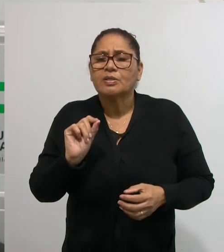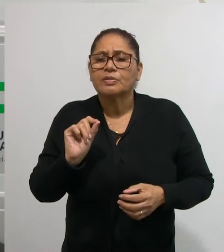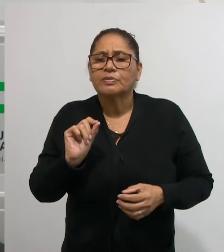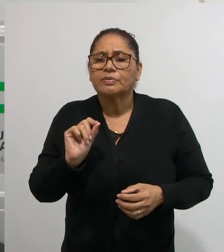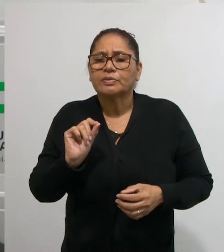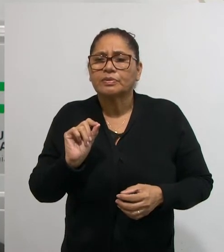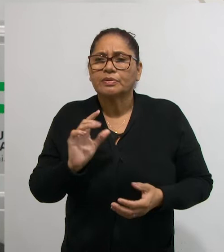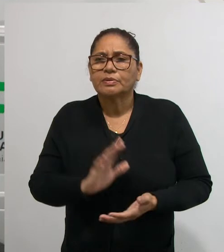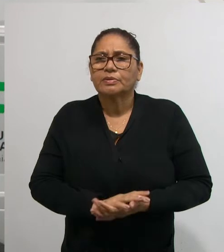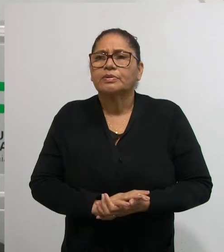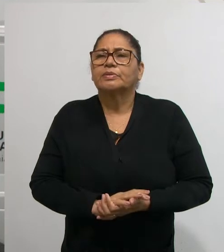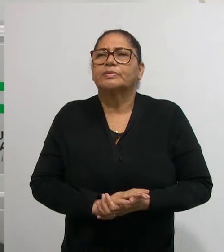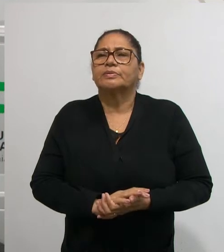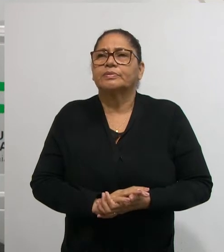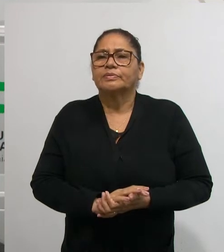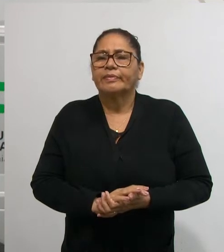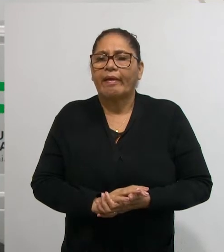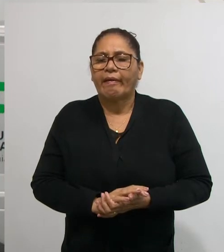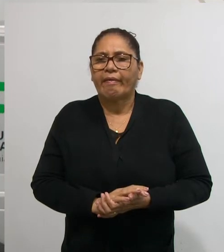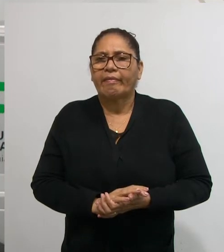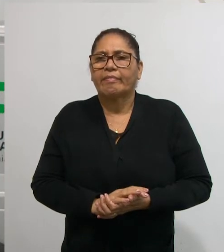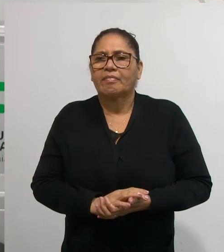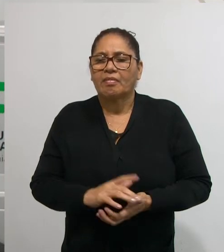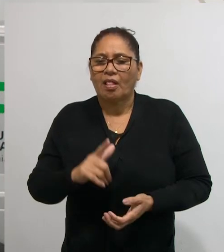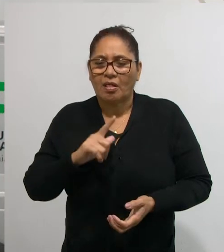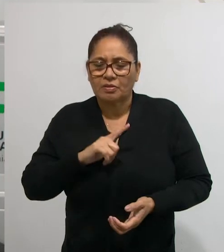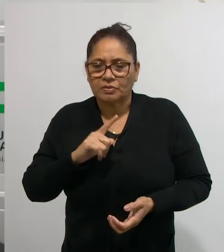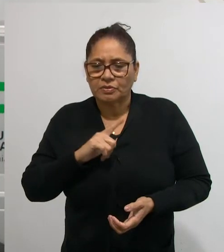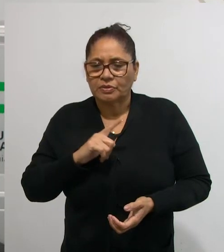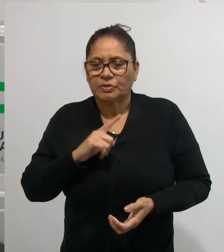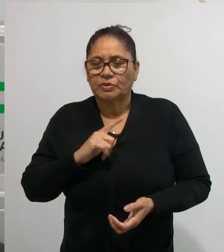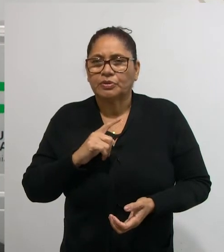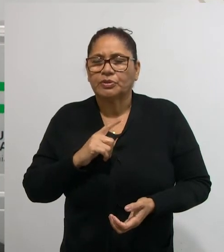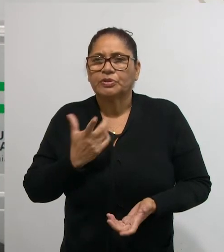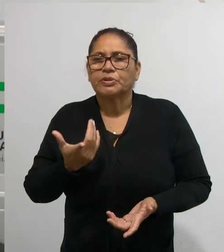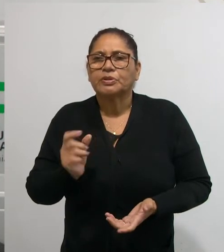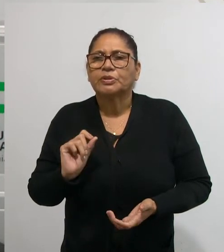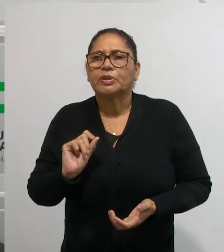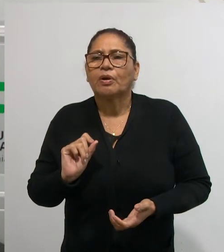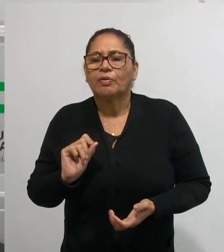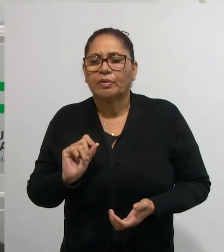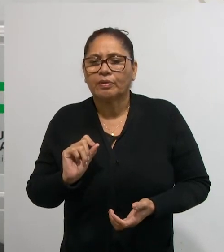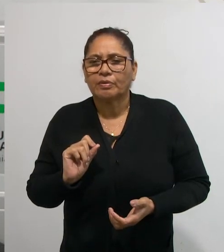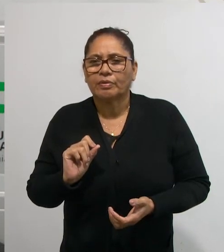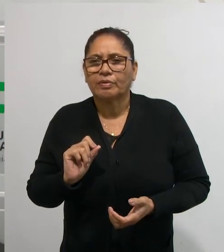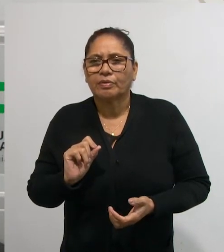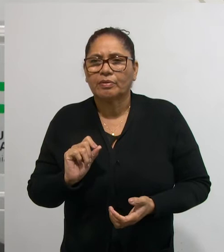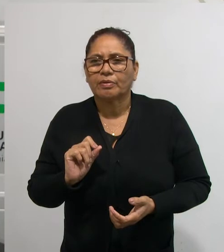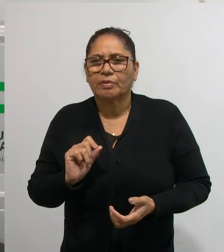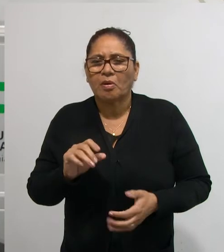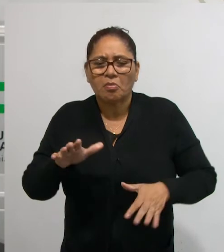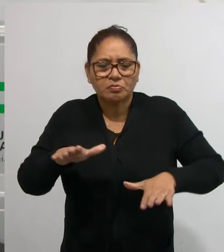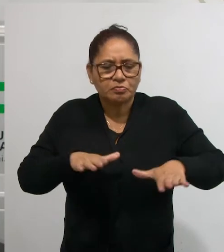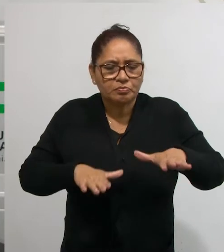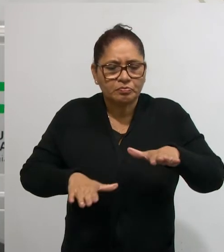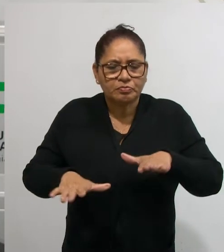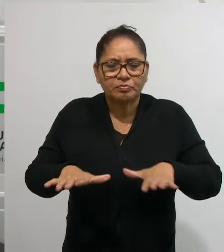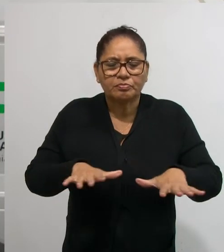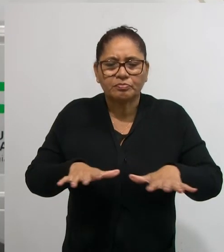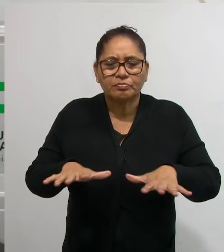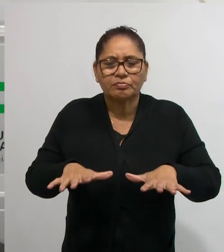ainda trouxe resquícios, né, quando nós tivemos o grande movimento